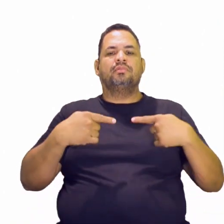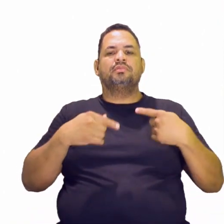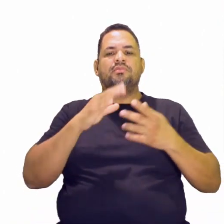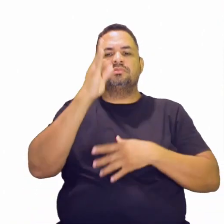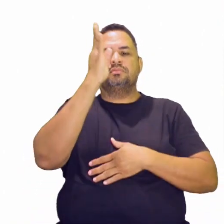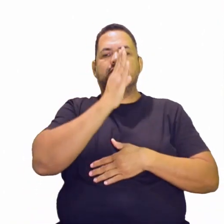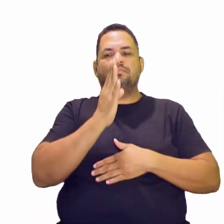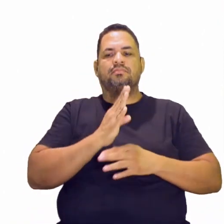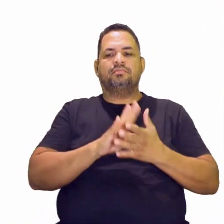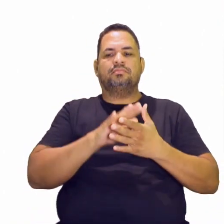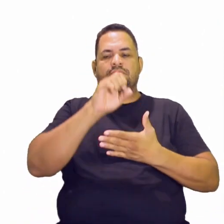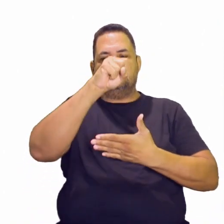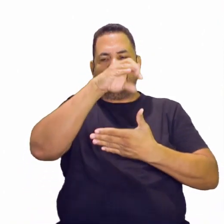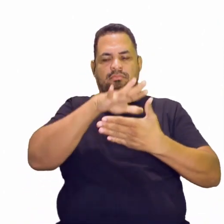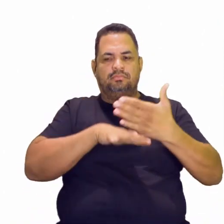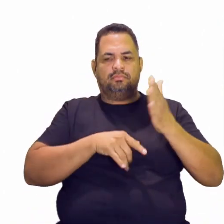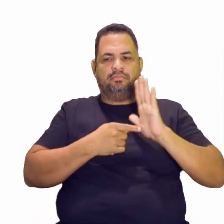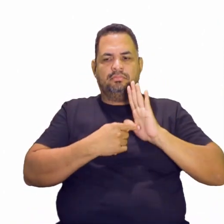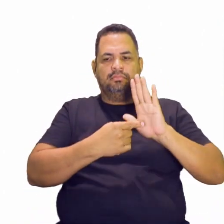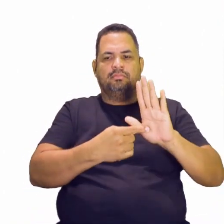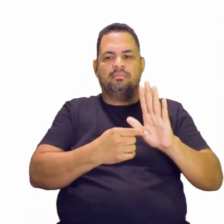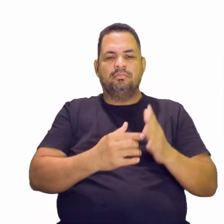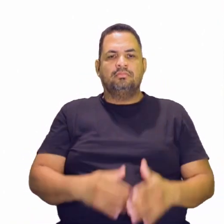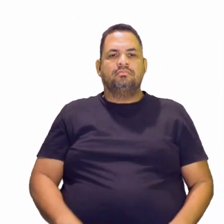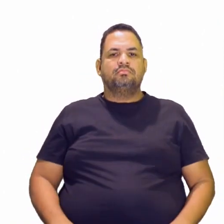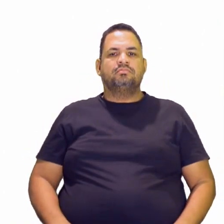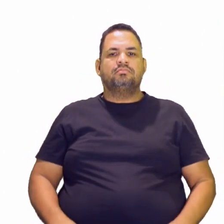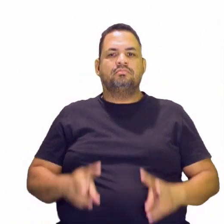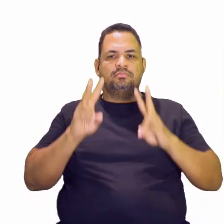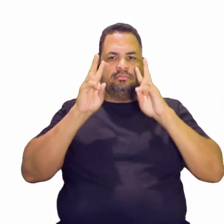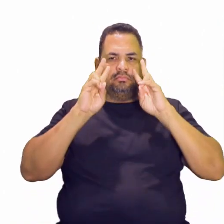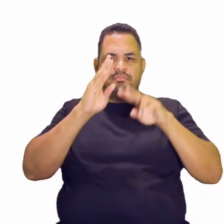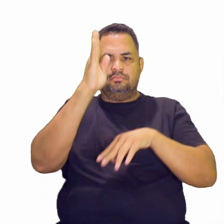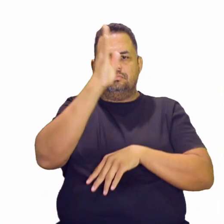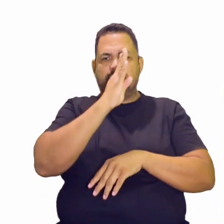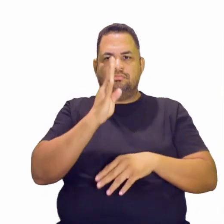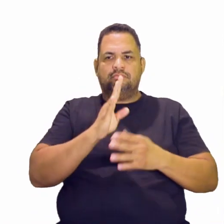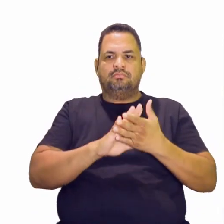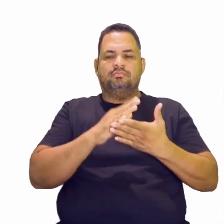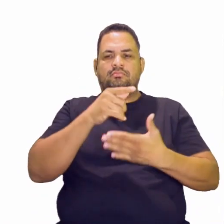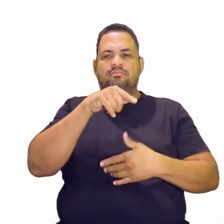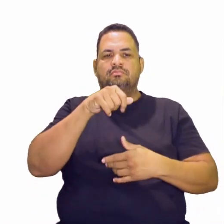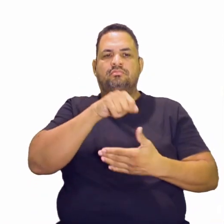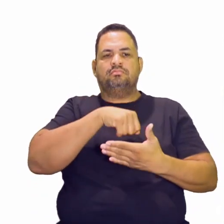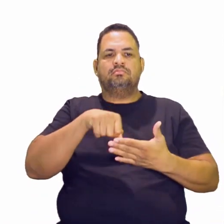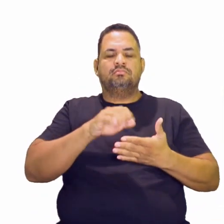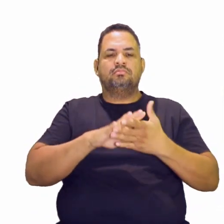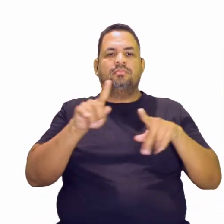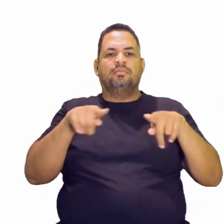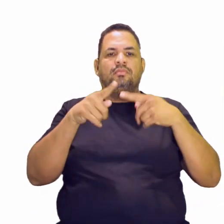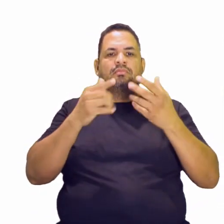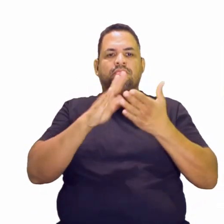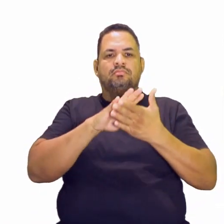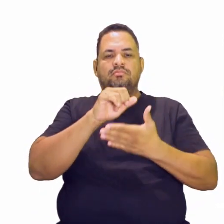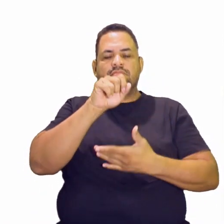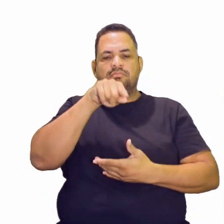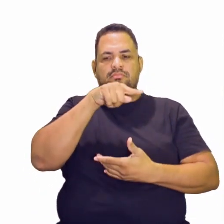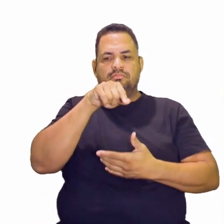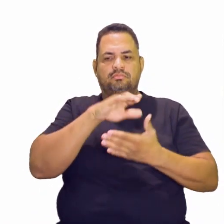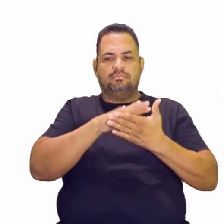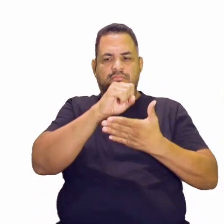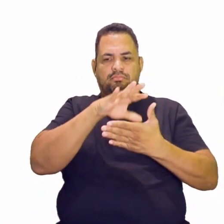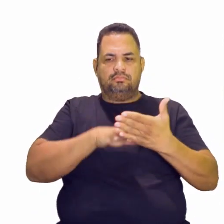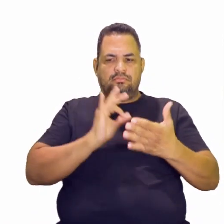brasileiro. As alternativas a seguir apresentam visões do Brasil segundo a letra da canção. Marque, então,